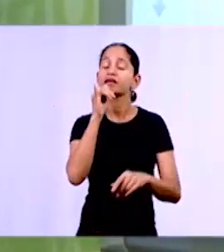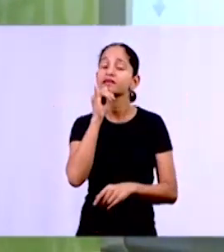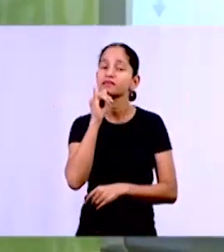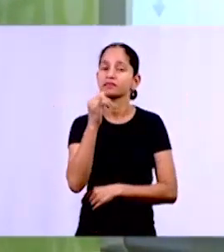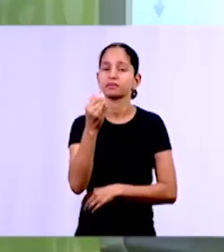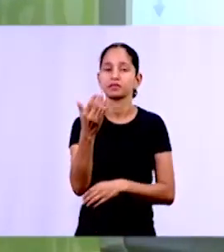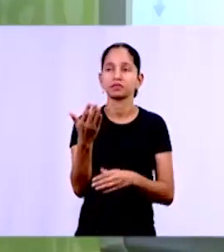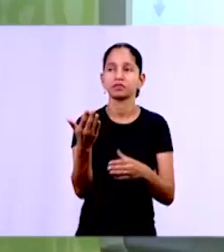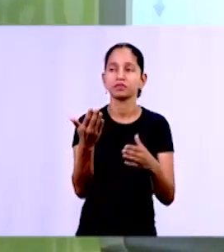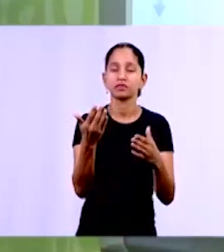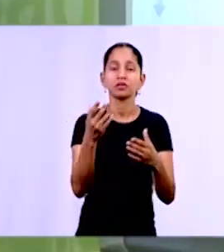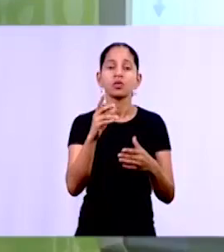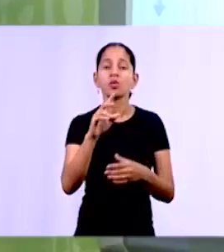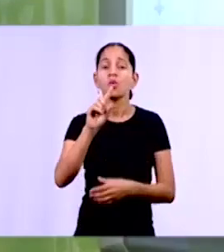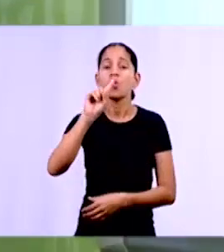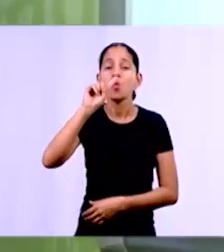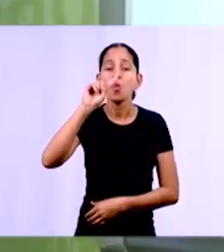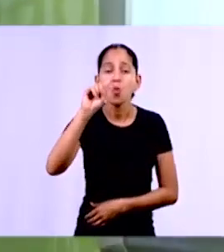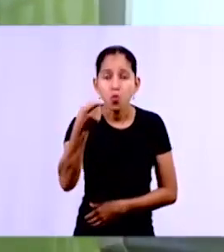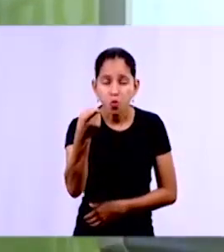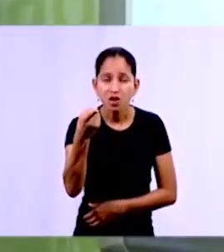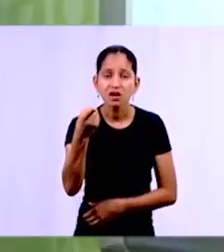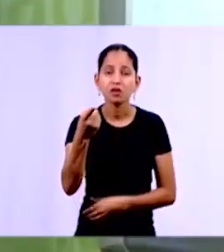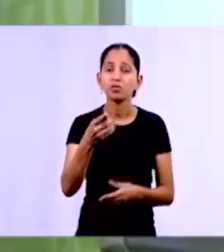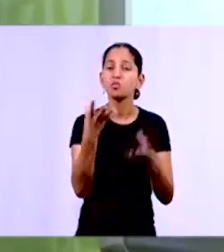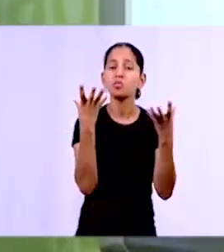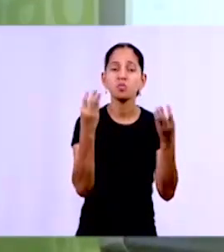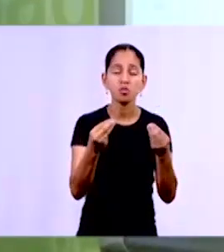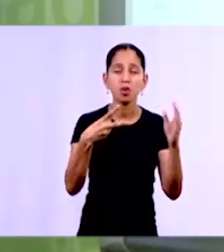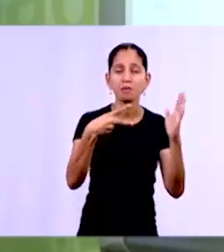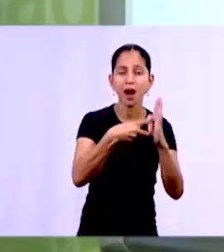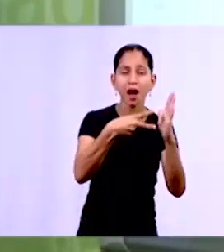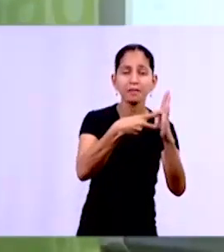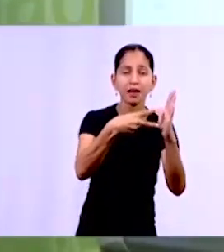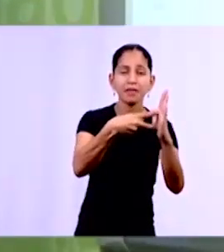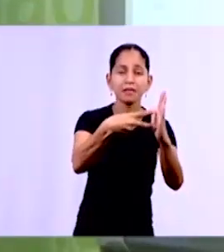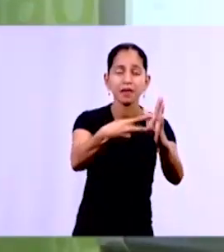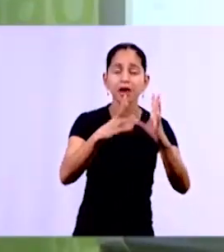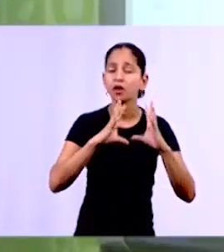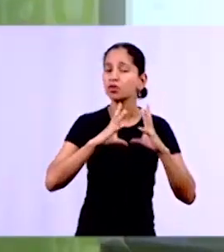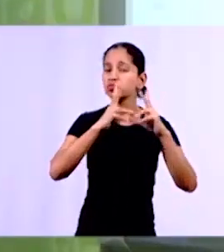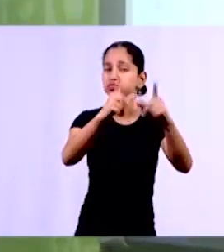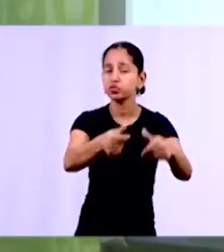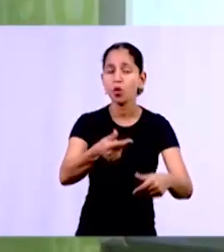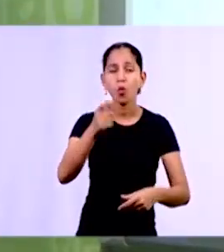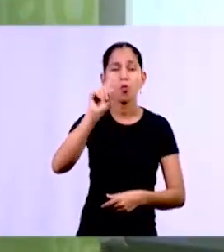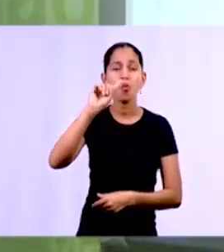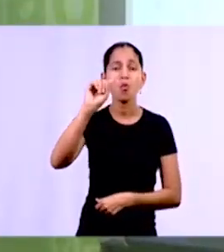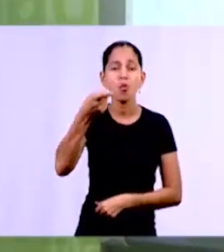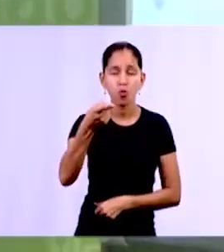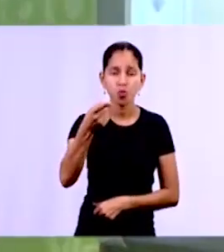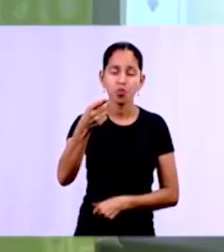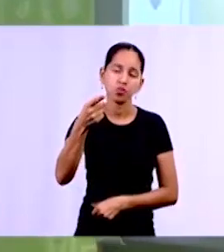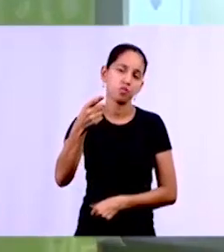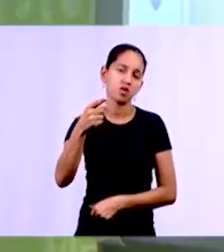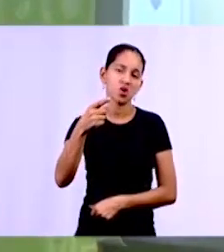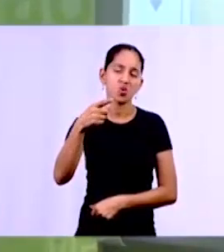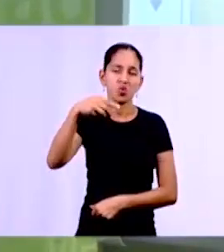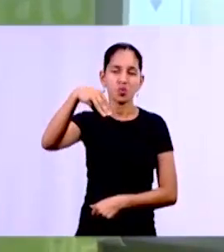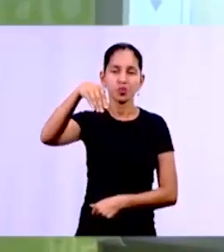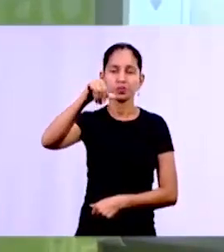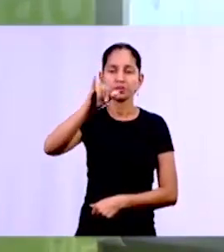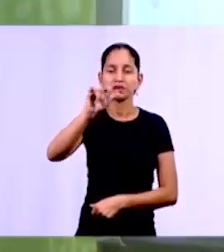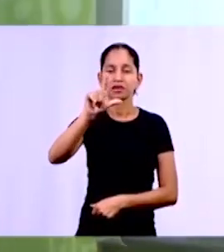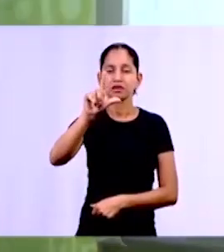coisa que 1,5 milhão de notebooks desses ligados um do lado do outro. Então, o supercomputador da China seria o